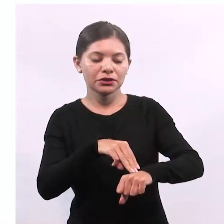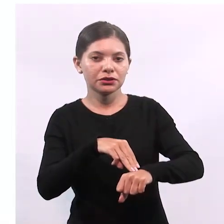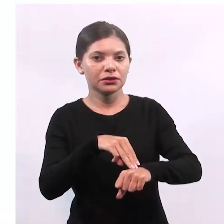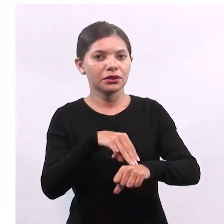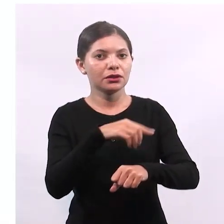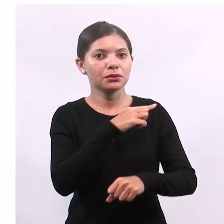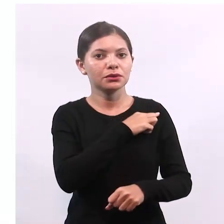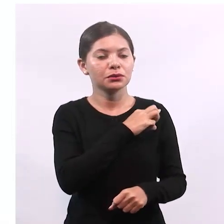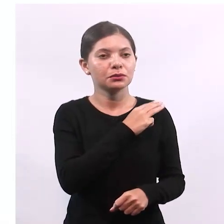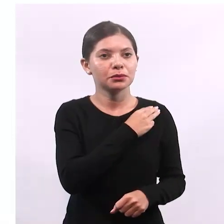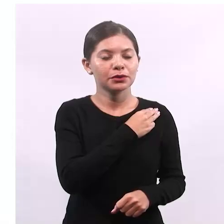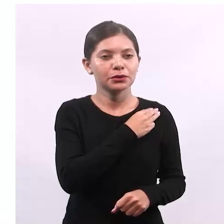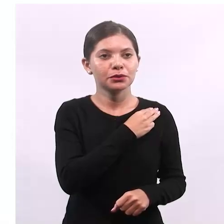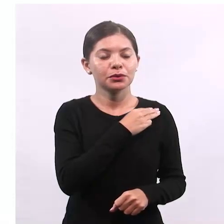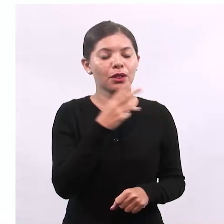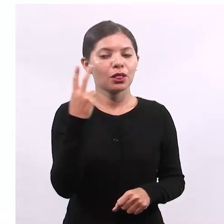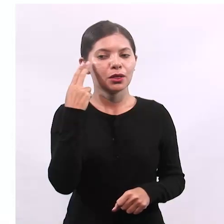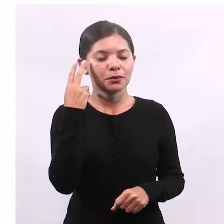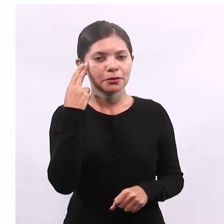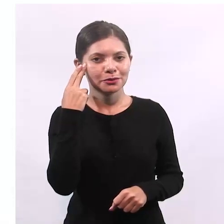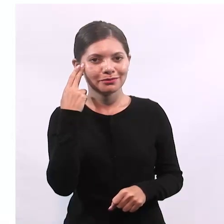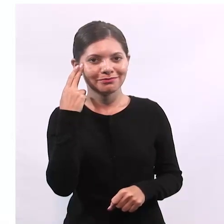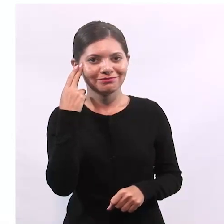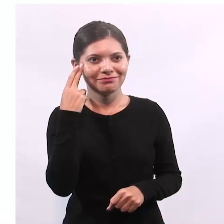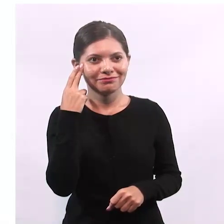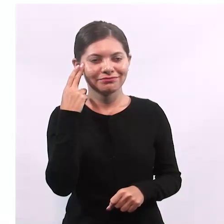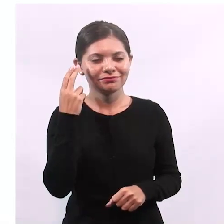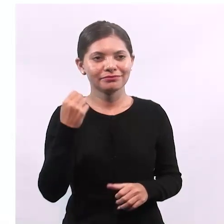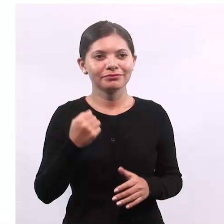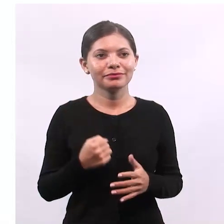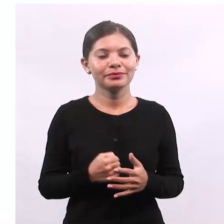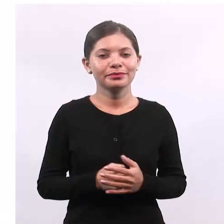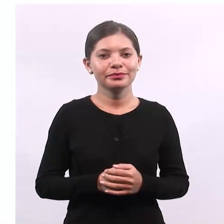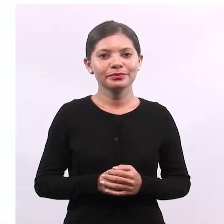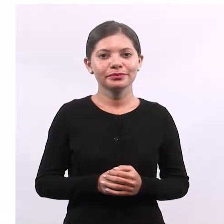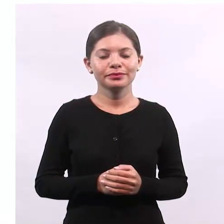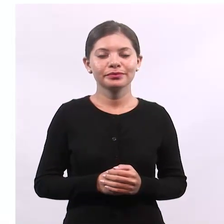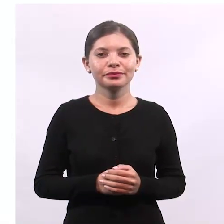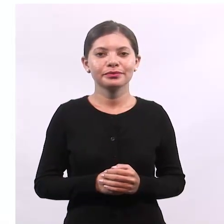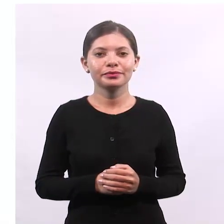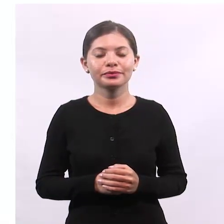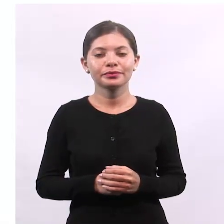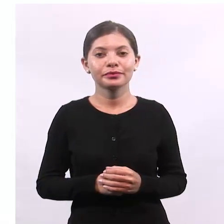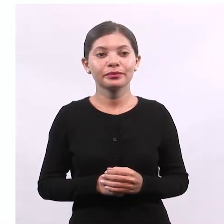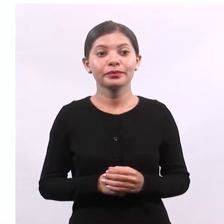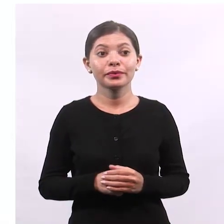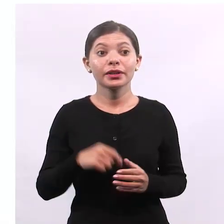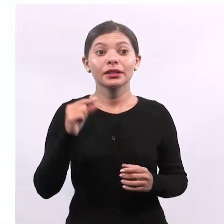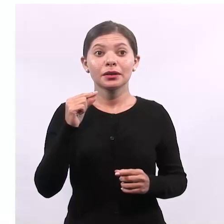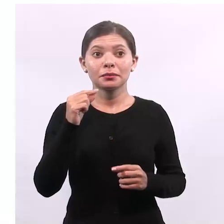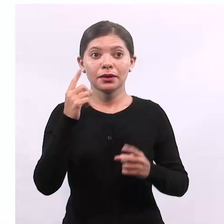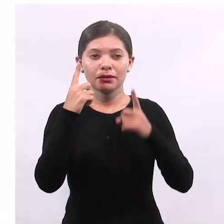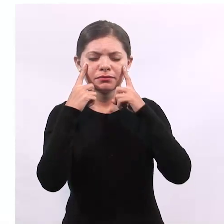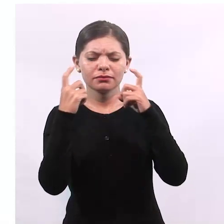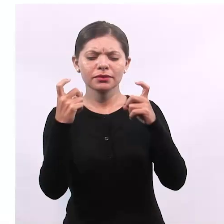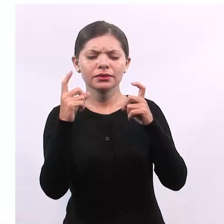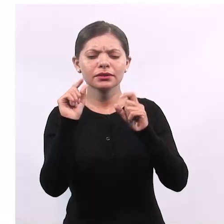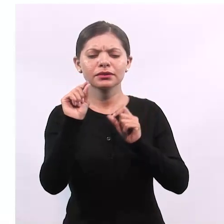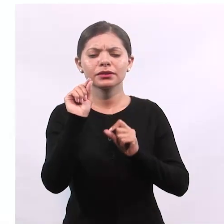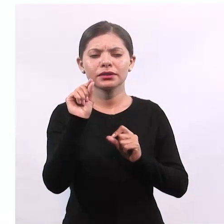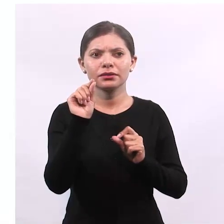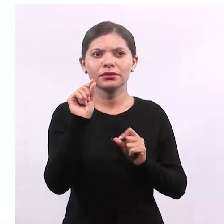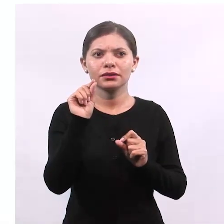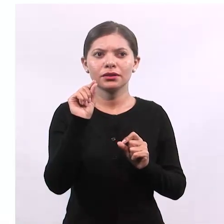magistério e ainda há aqueles que não tem curso de nível médio ou inferior tá foram